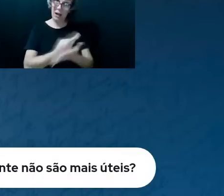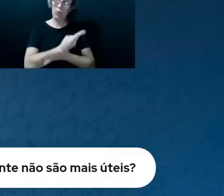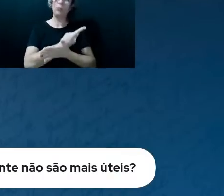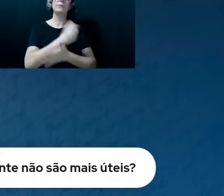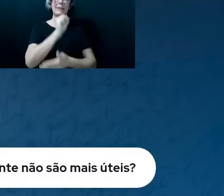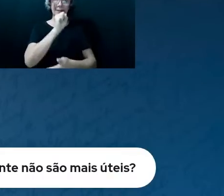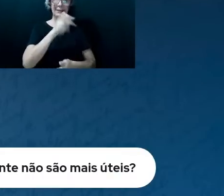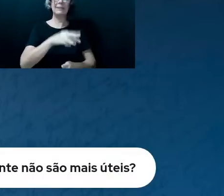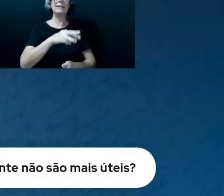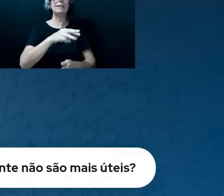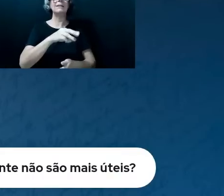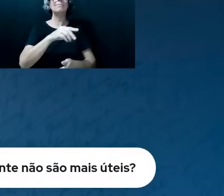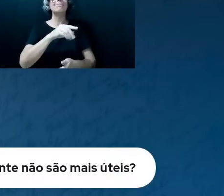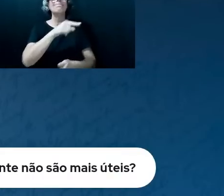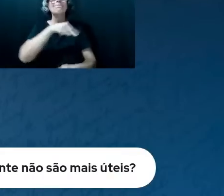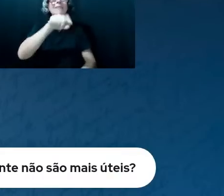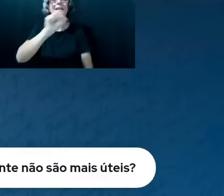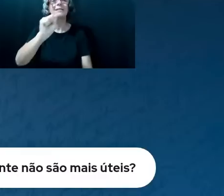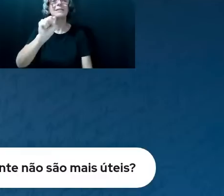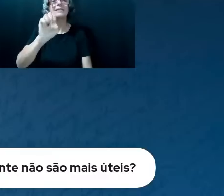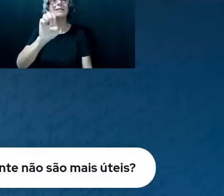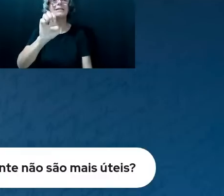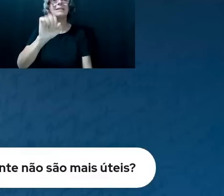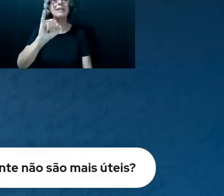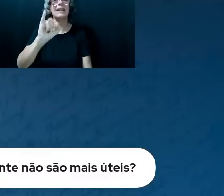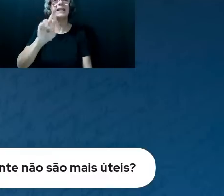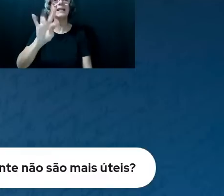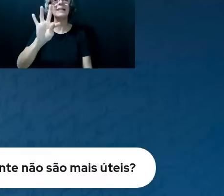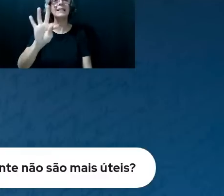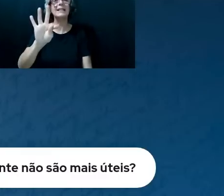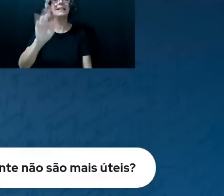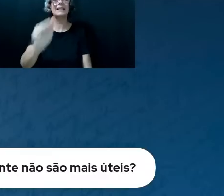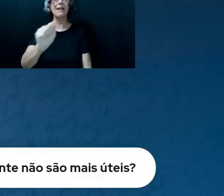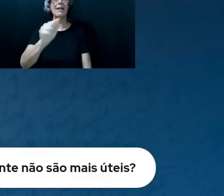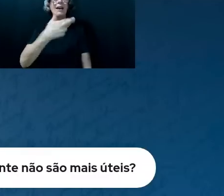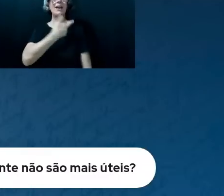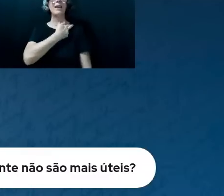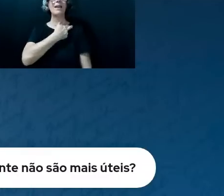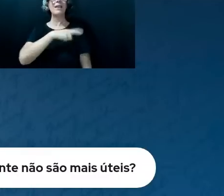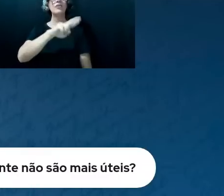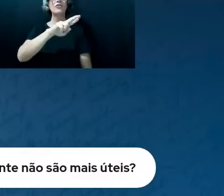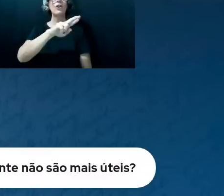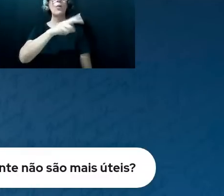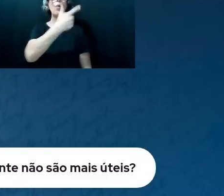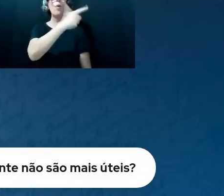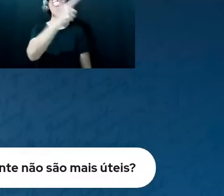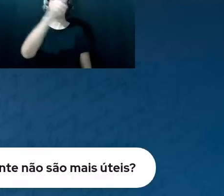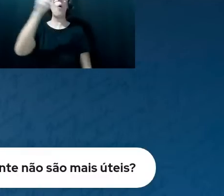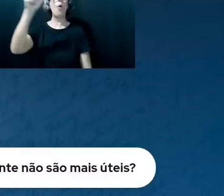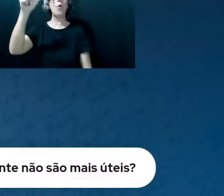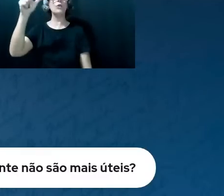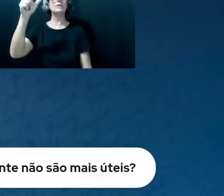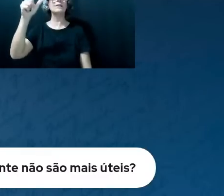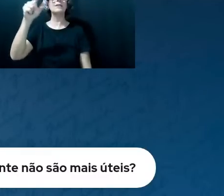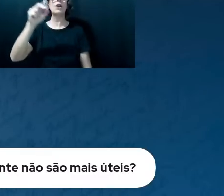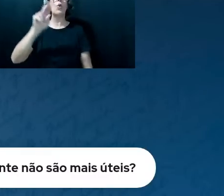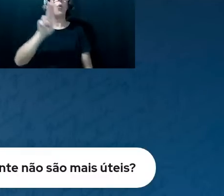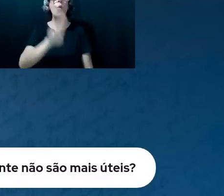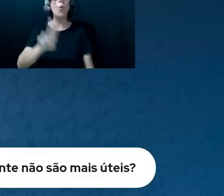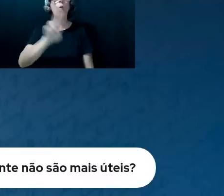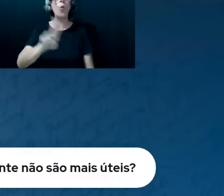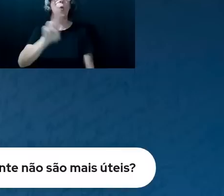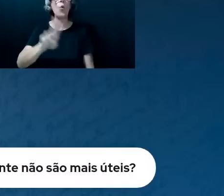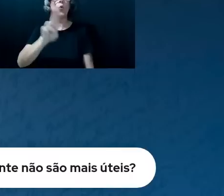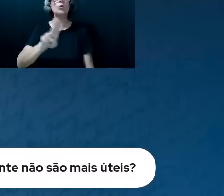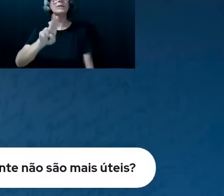místicas, inclusive provocados por substâncias alucinógenas. Nós já tivemos